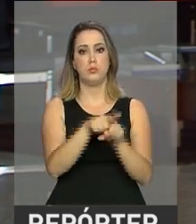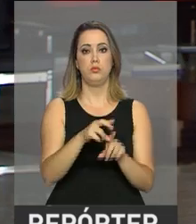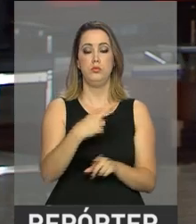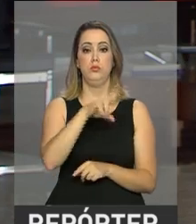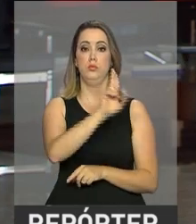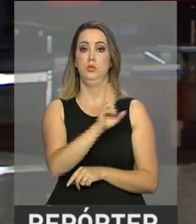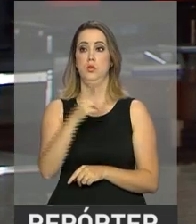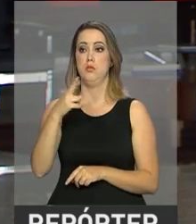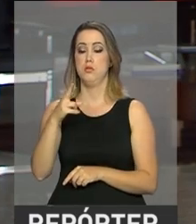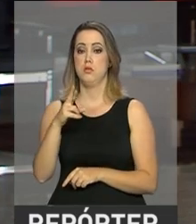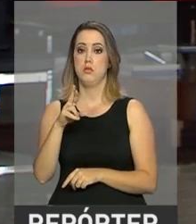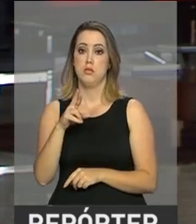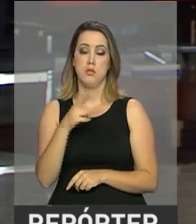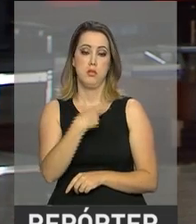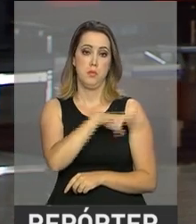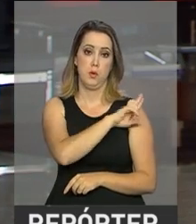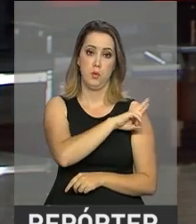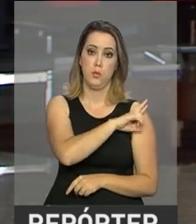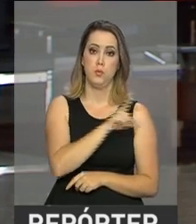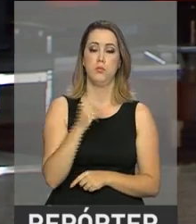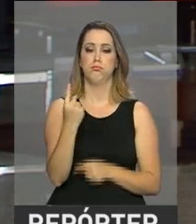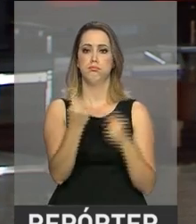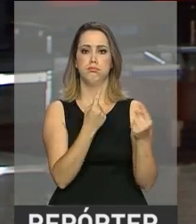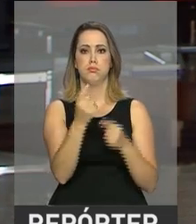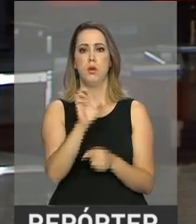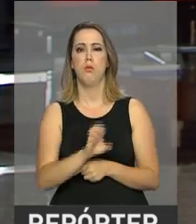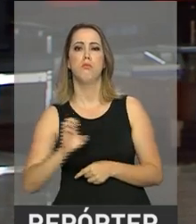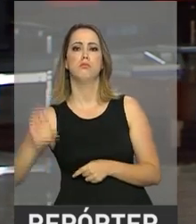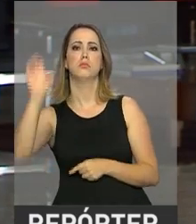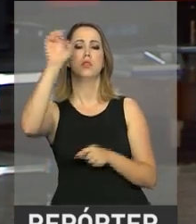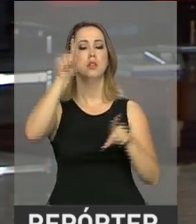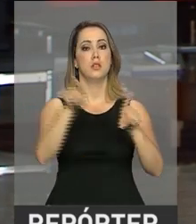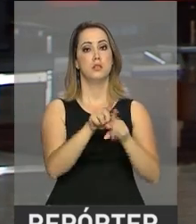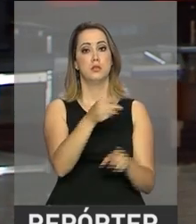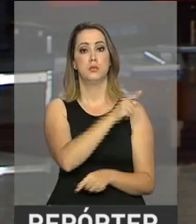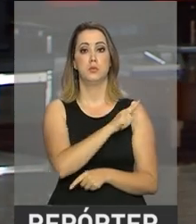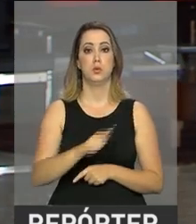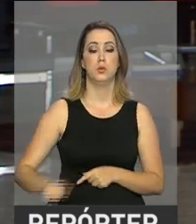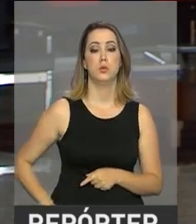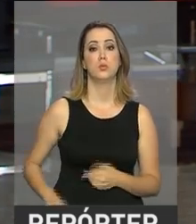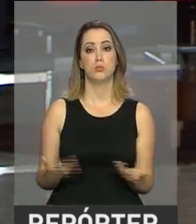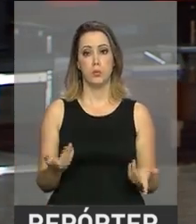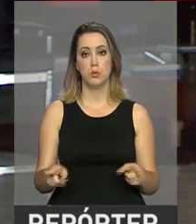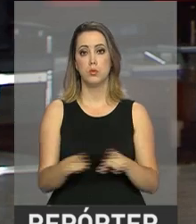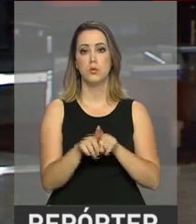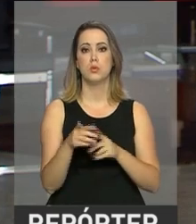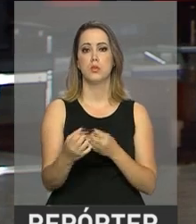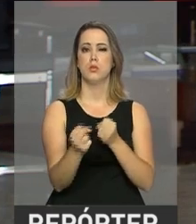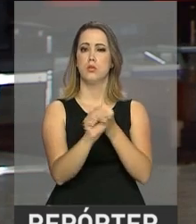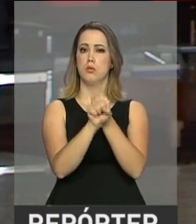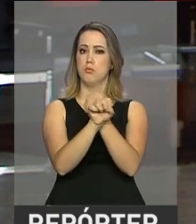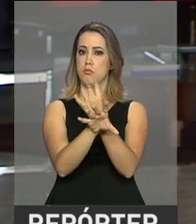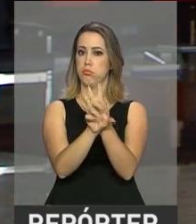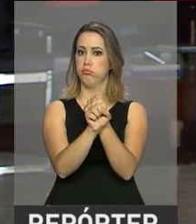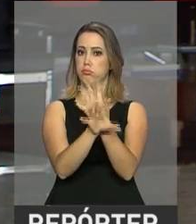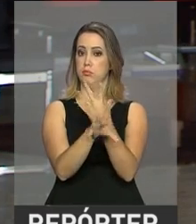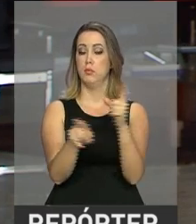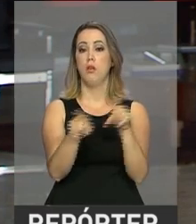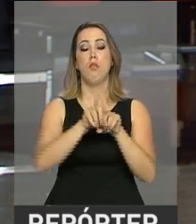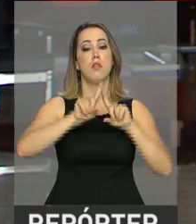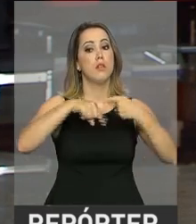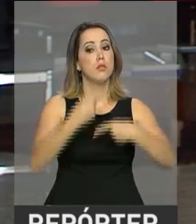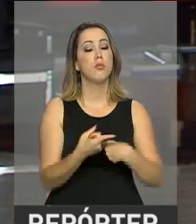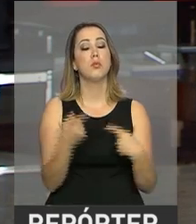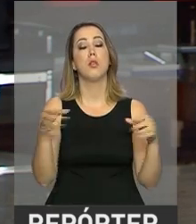representantes dos estados, dos governos estaduais, para tratar dessa questão. E isso também por meio de videoconferência. Depois dessa reunião,